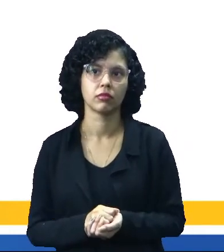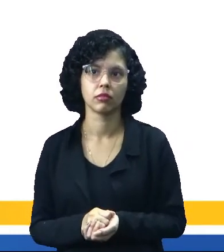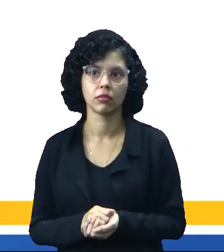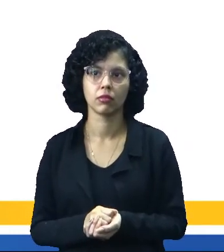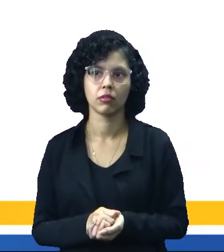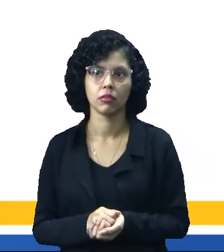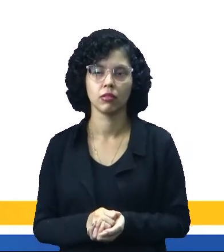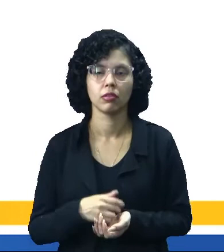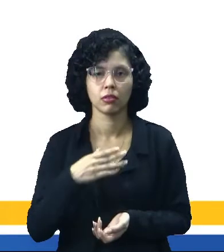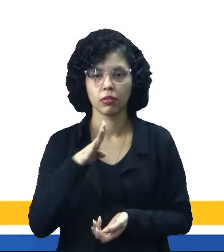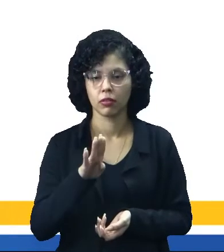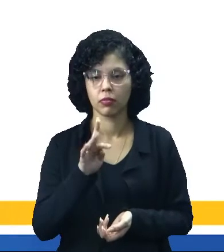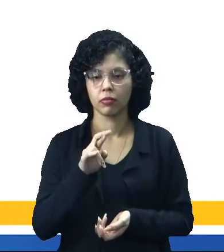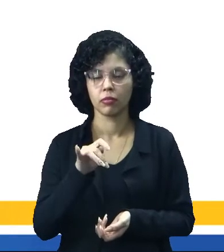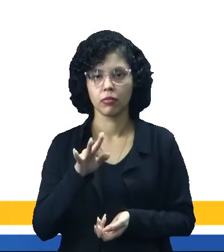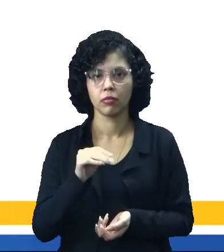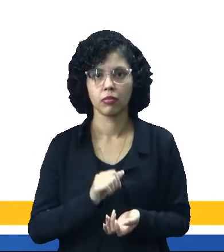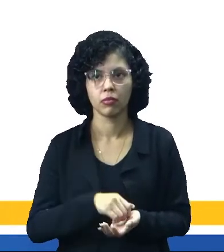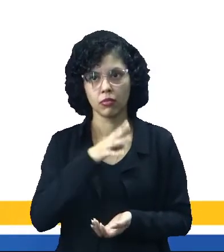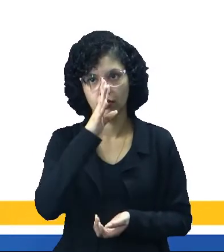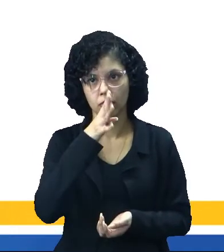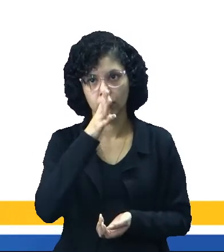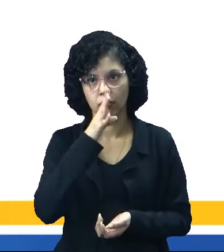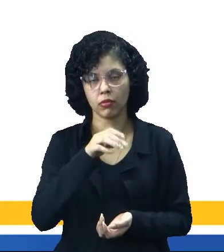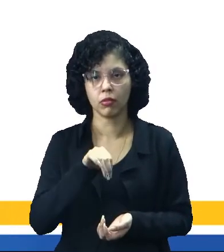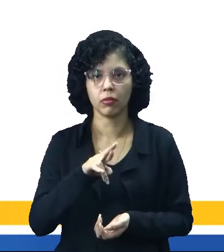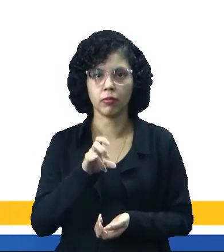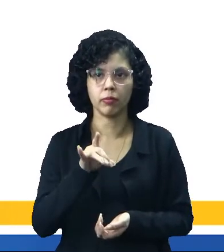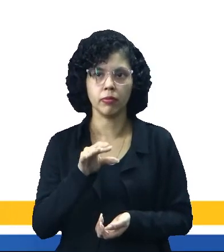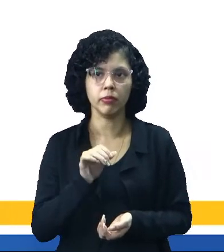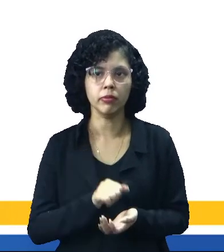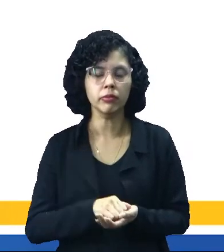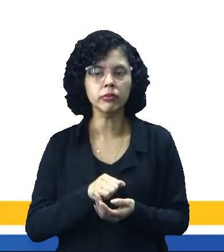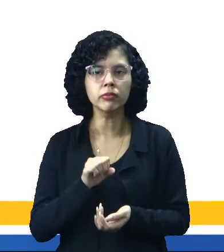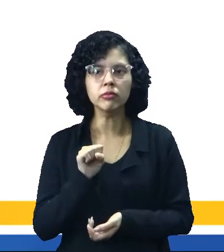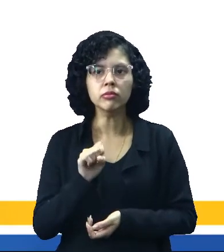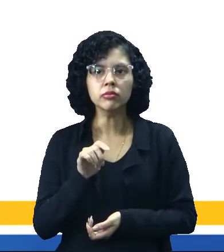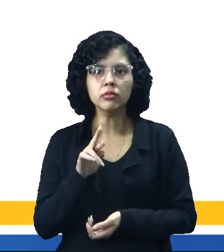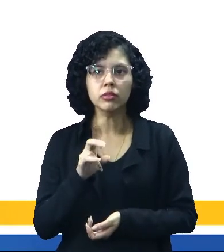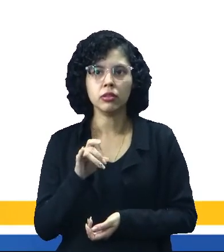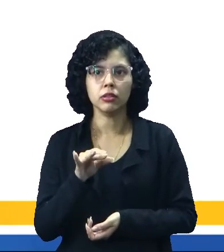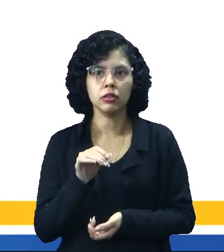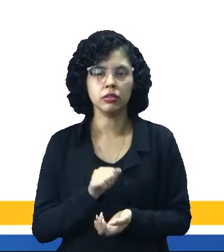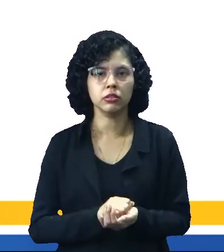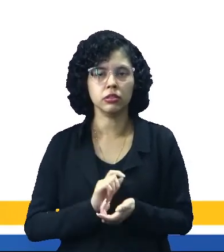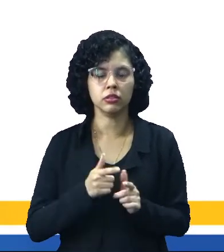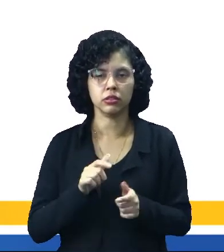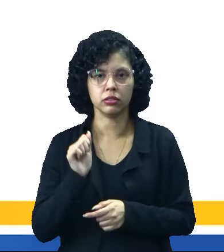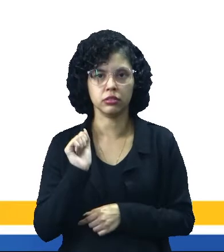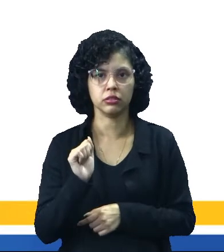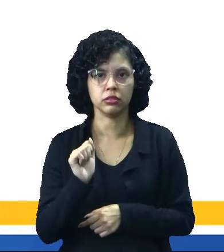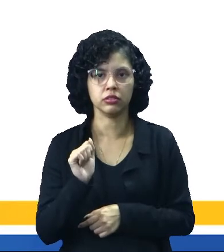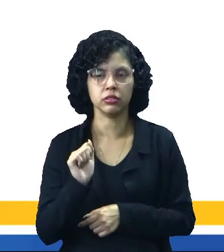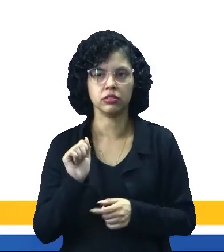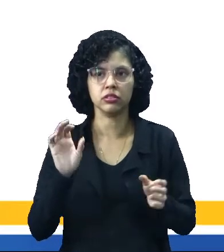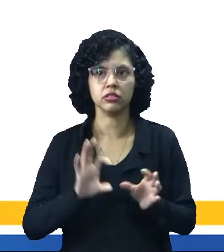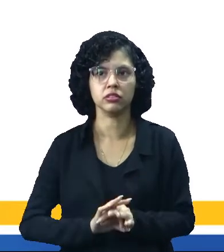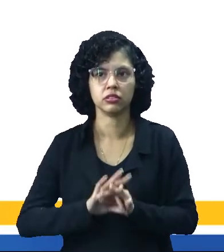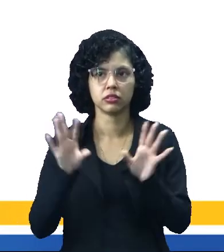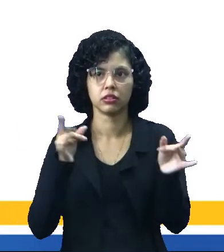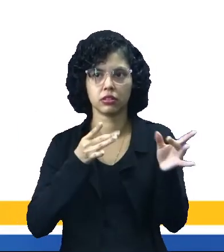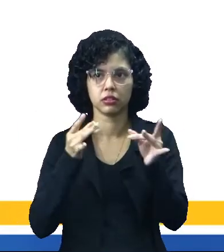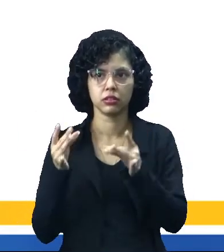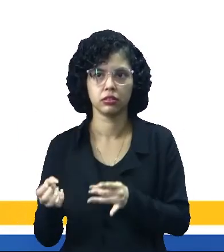ex-primeiro-ministro britânico, faz uma crítica ao modelo socialista. Isso se dá porque... Letra A liberdade do mercado